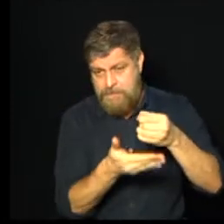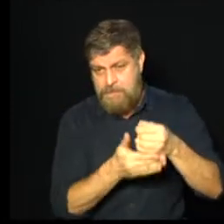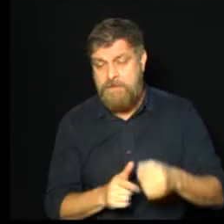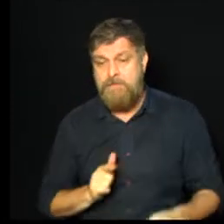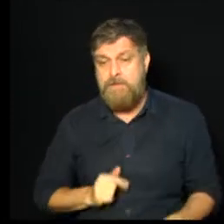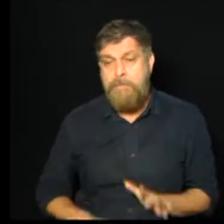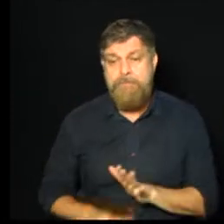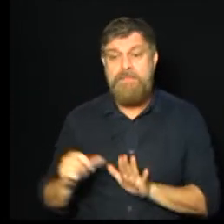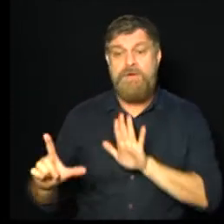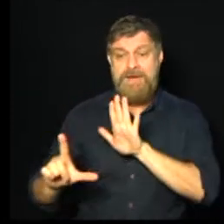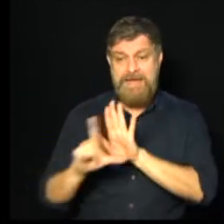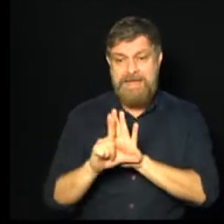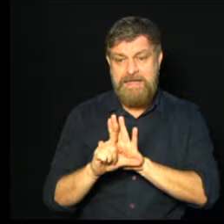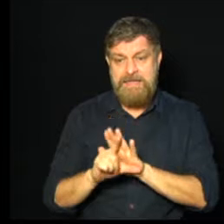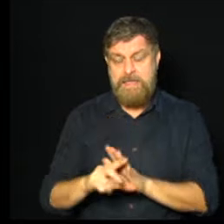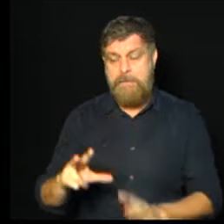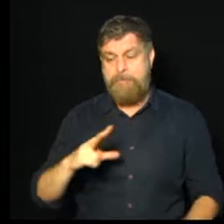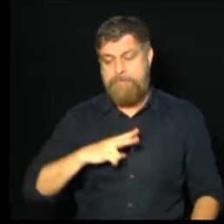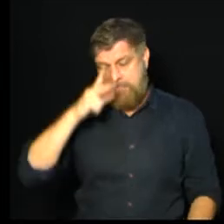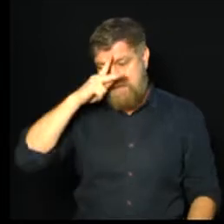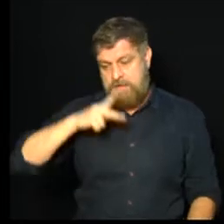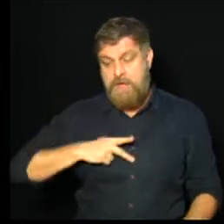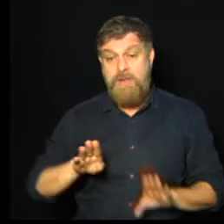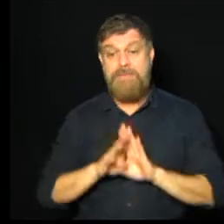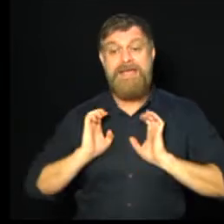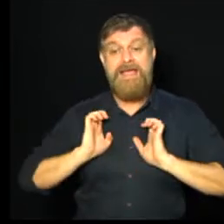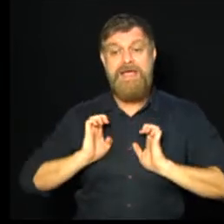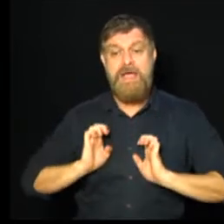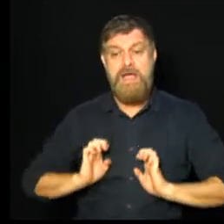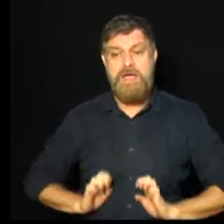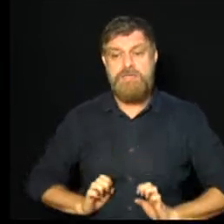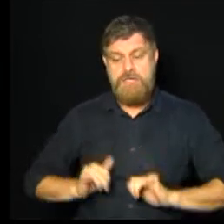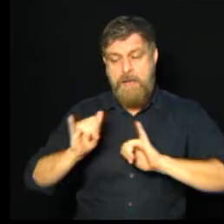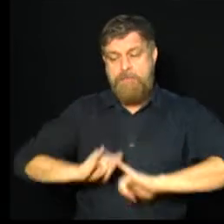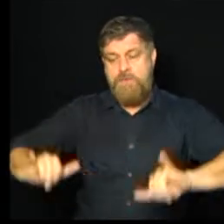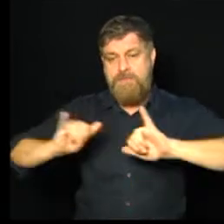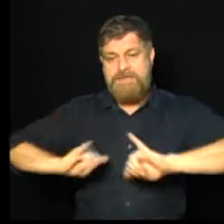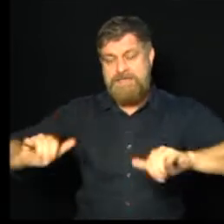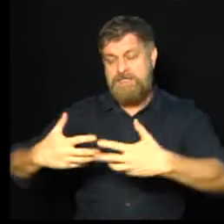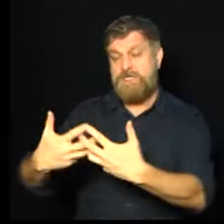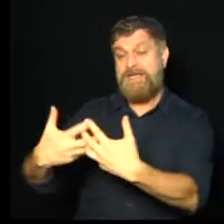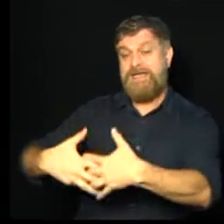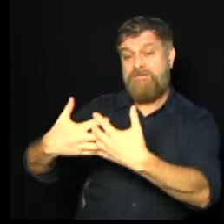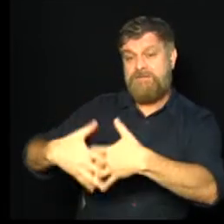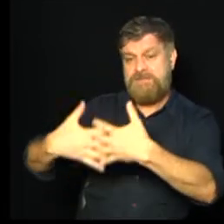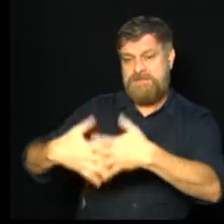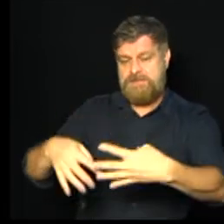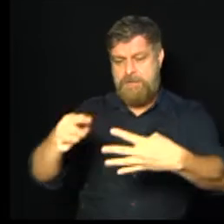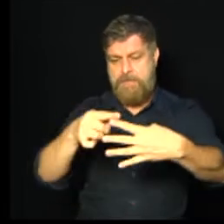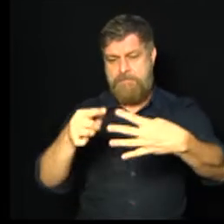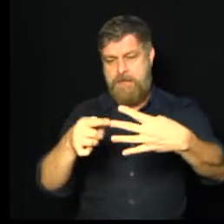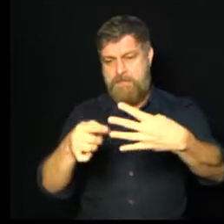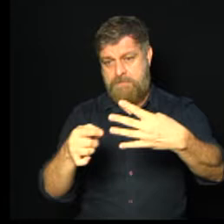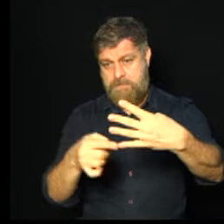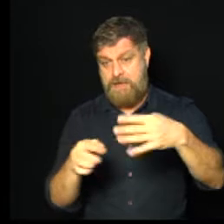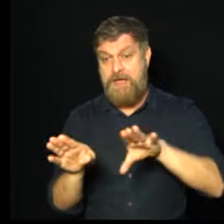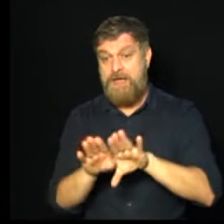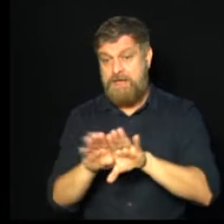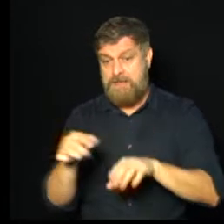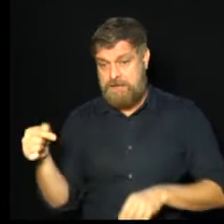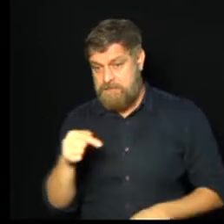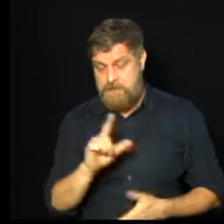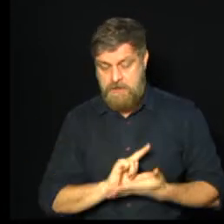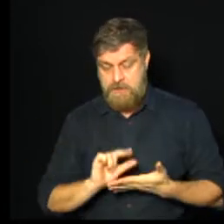legalidade, impessoalidade, moralidade, publicidade e eficiência. E também ao seguinte, o